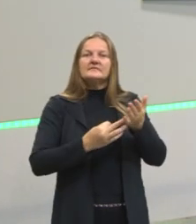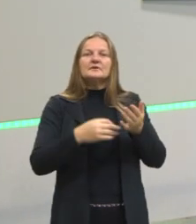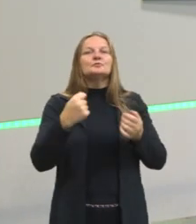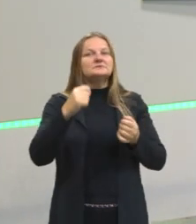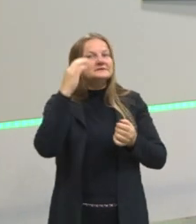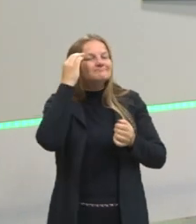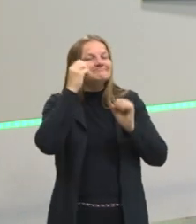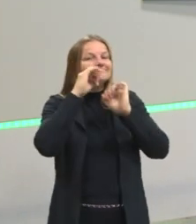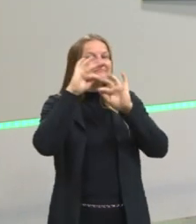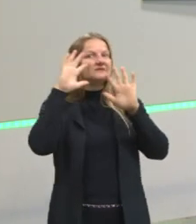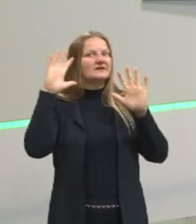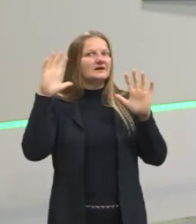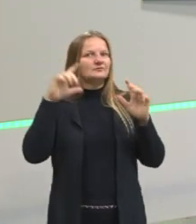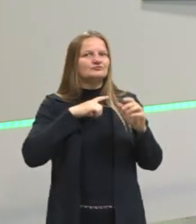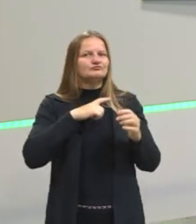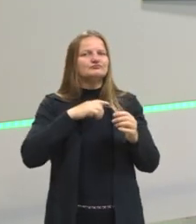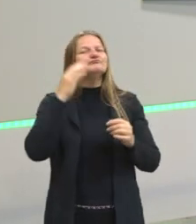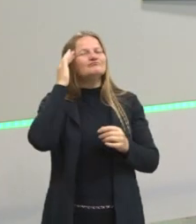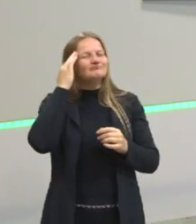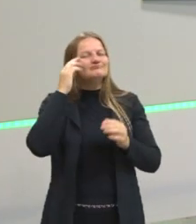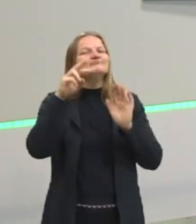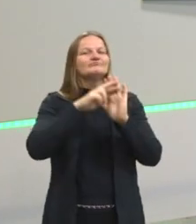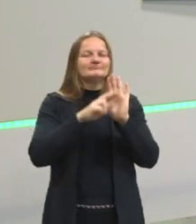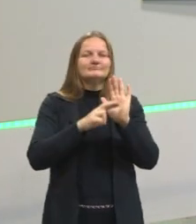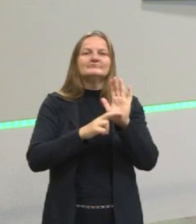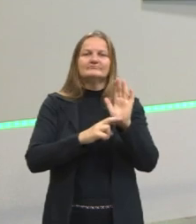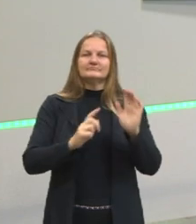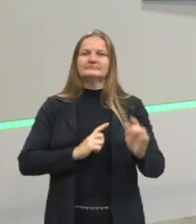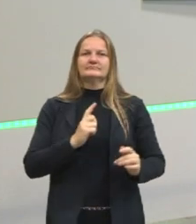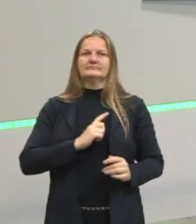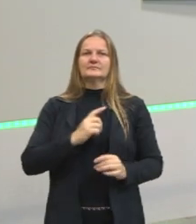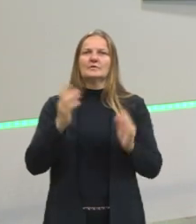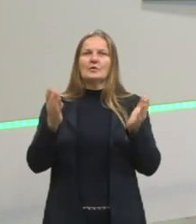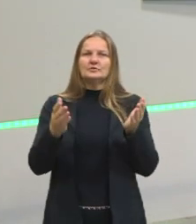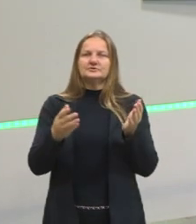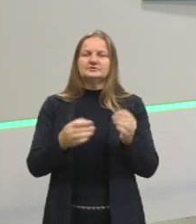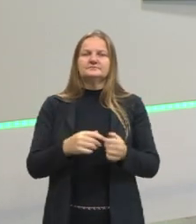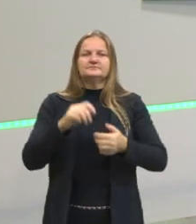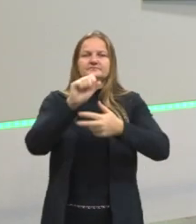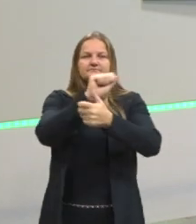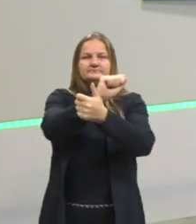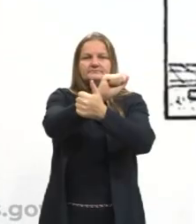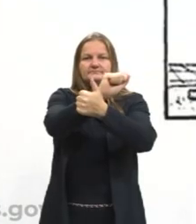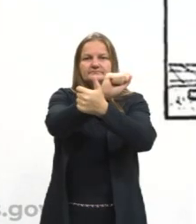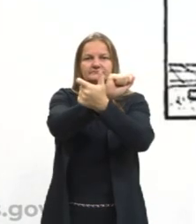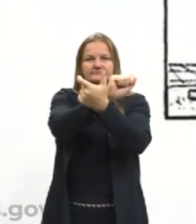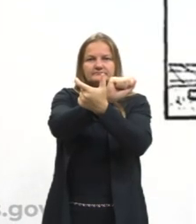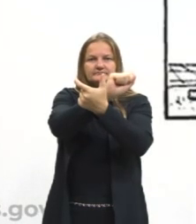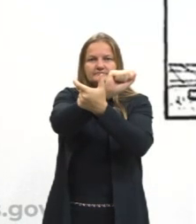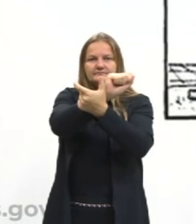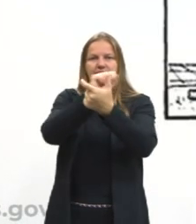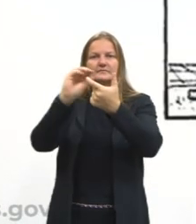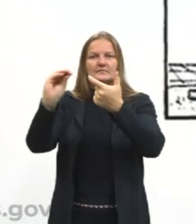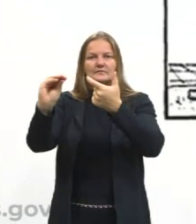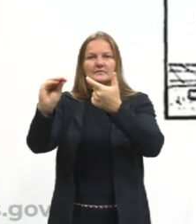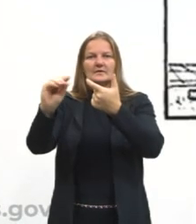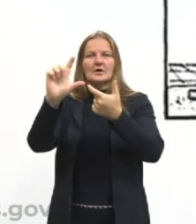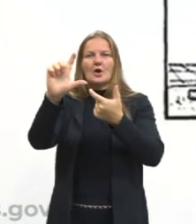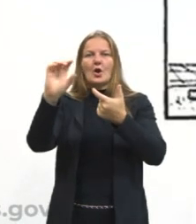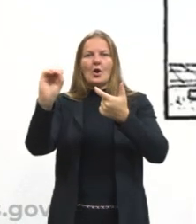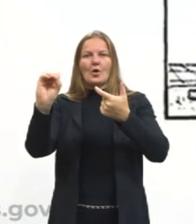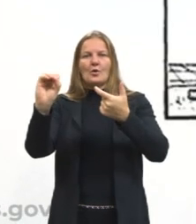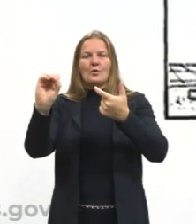é necessário também compreender essas regras hoje nós vamos falar então dos artigos o artigo neutro Lo